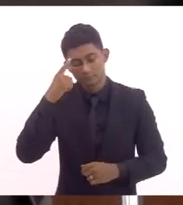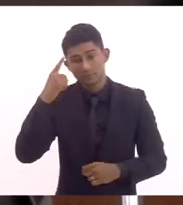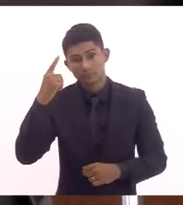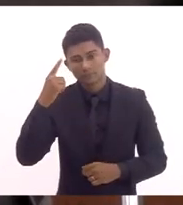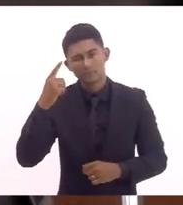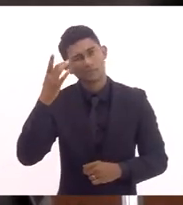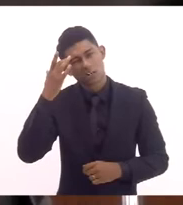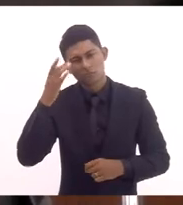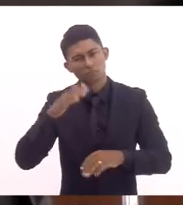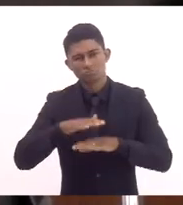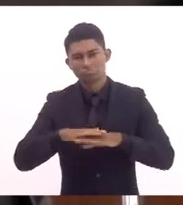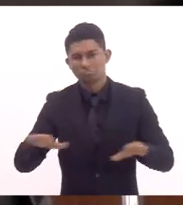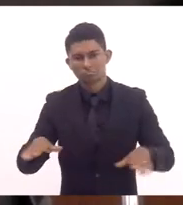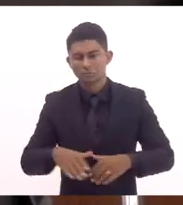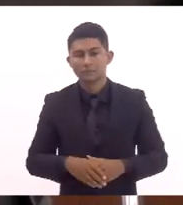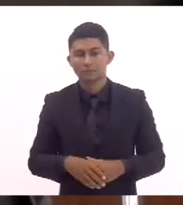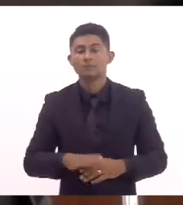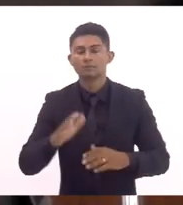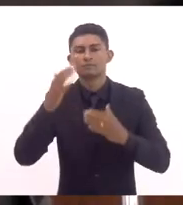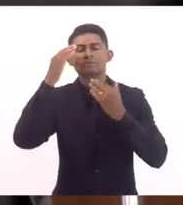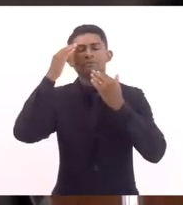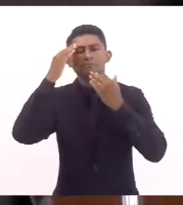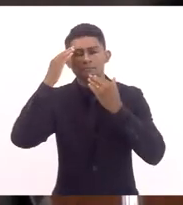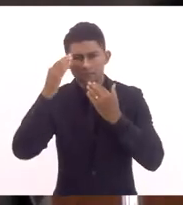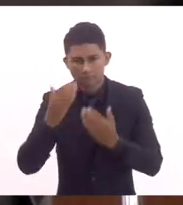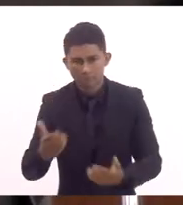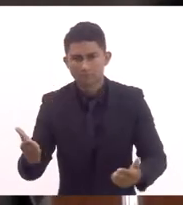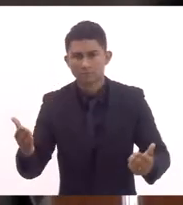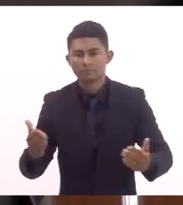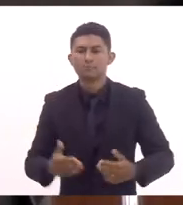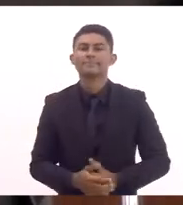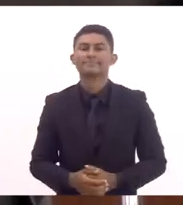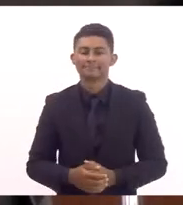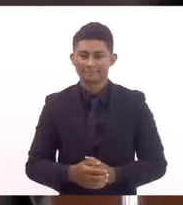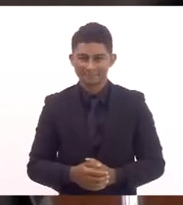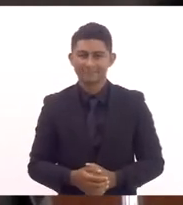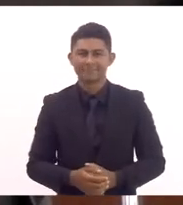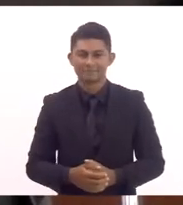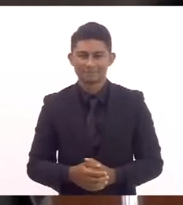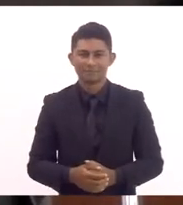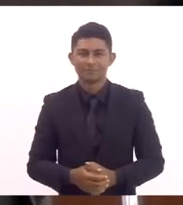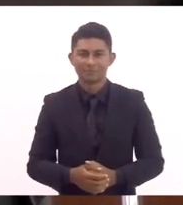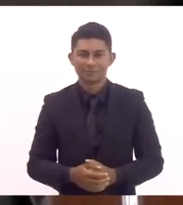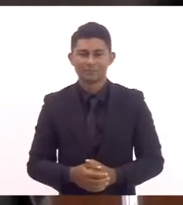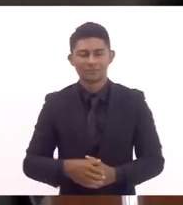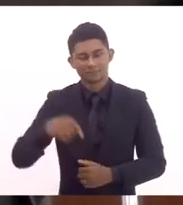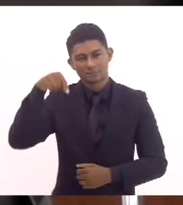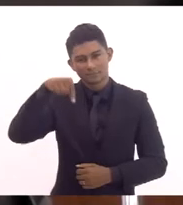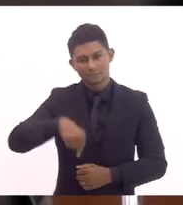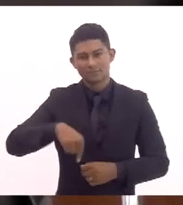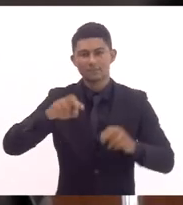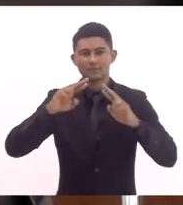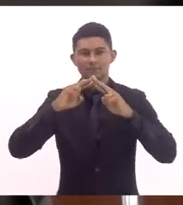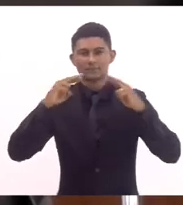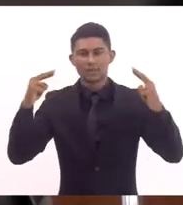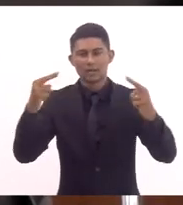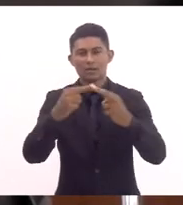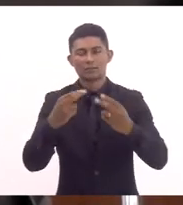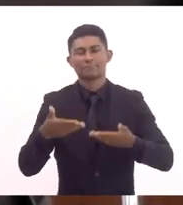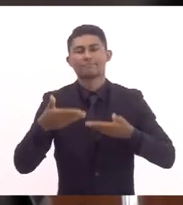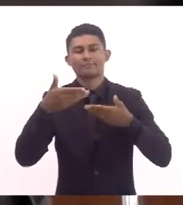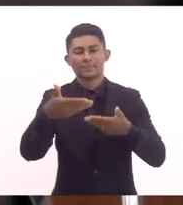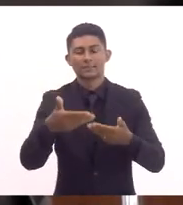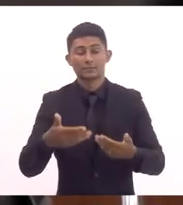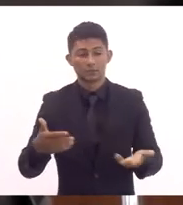eu acho que é isso e queria agradecer a podemos estar aqui participando né E